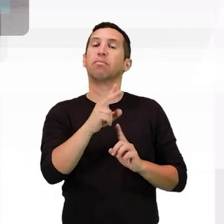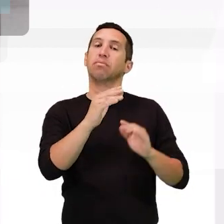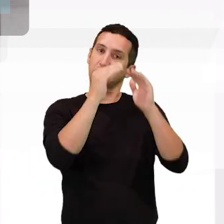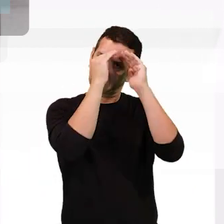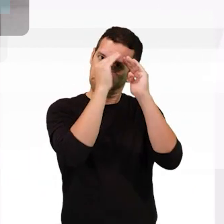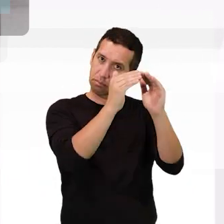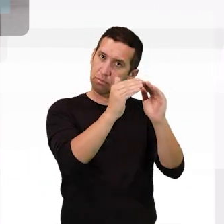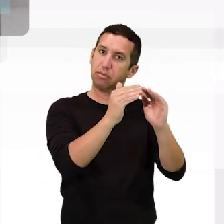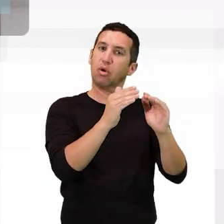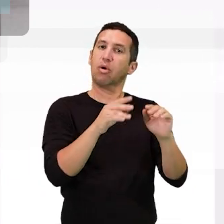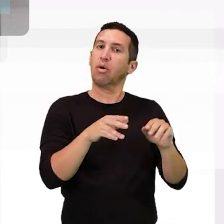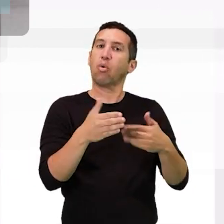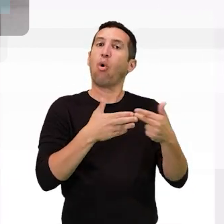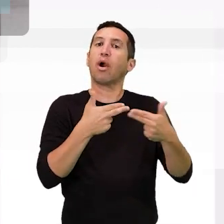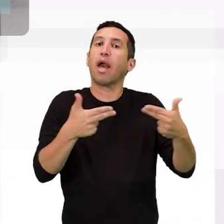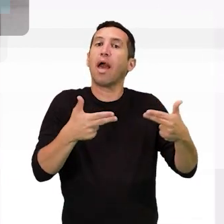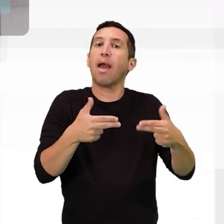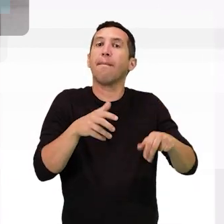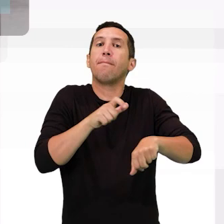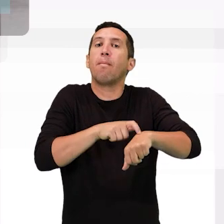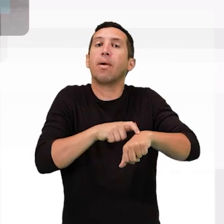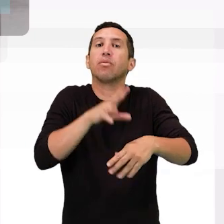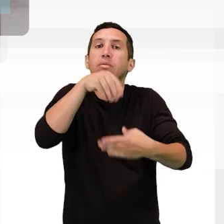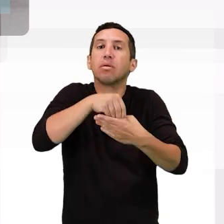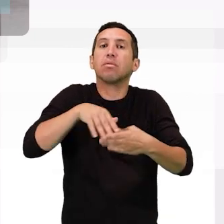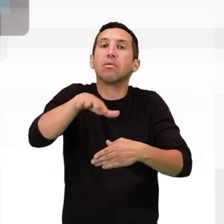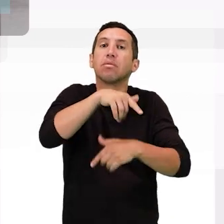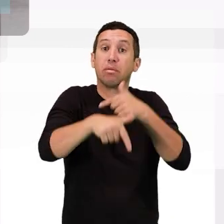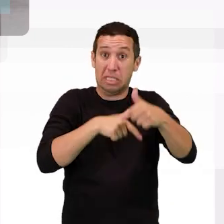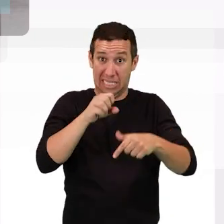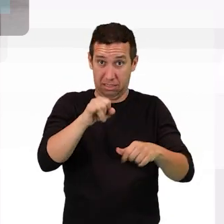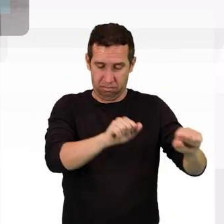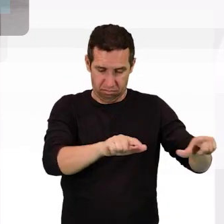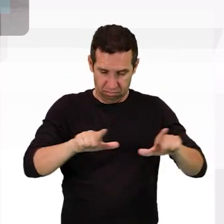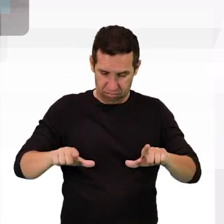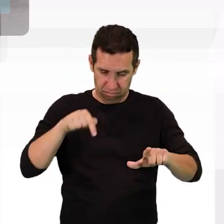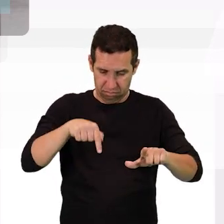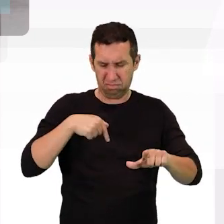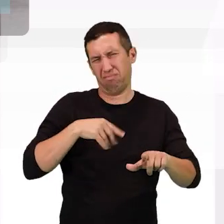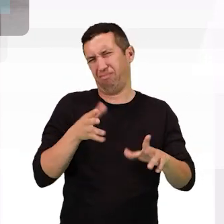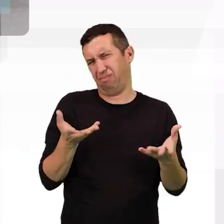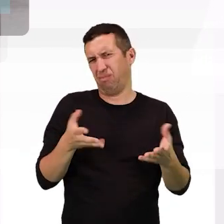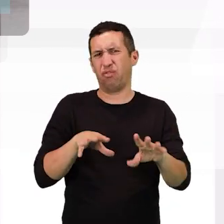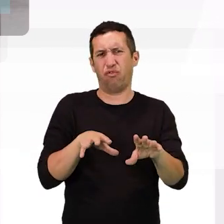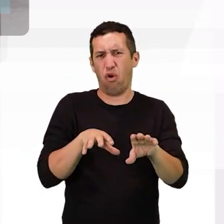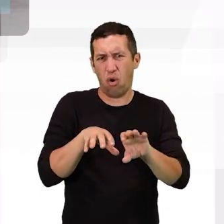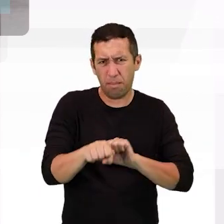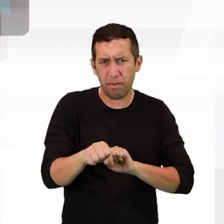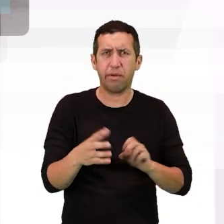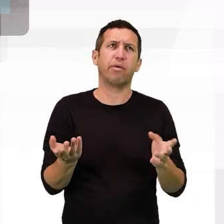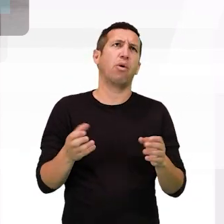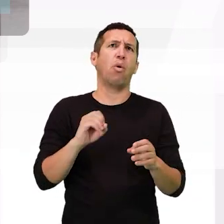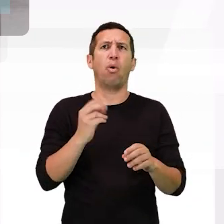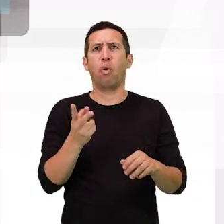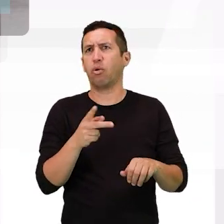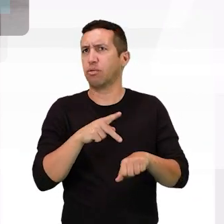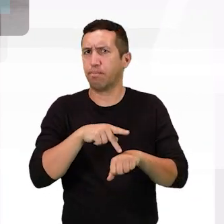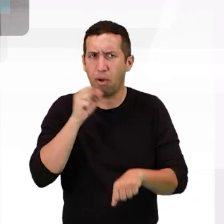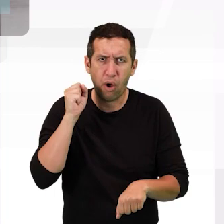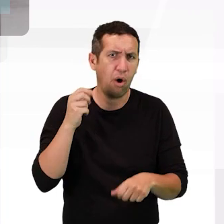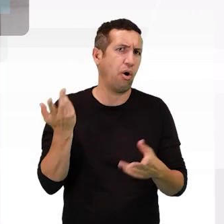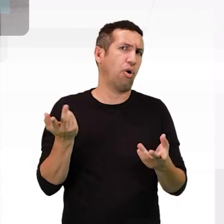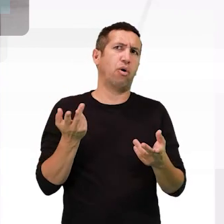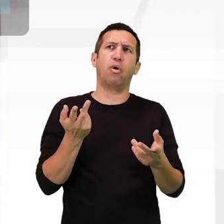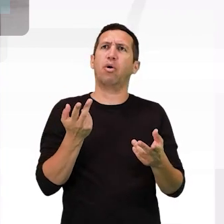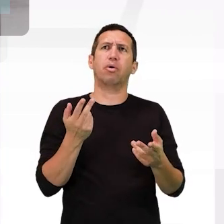da relação de trabalho. E o fato do diploma de graduação, especialização, enfim, qualquer